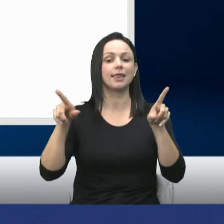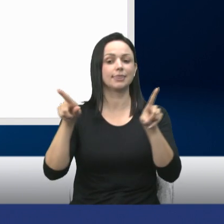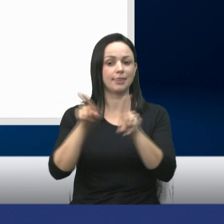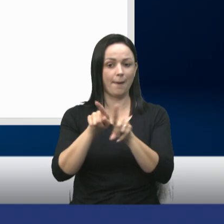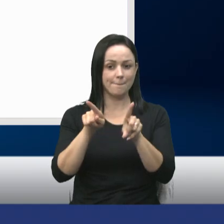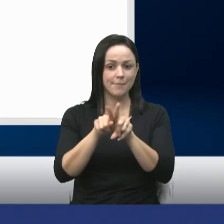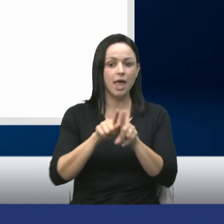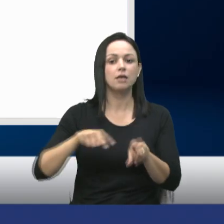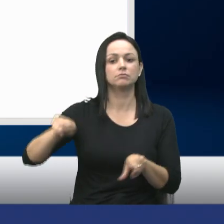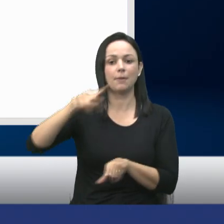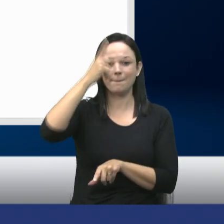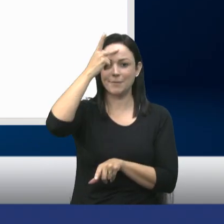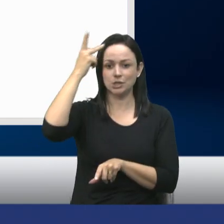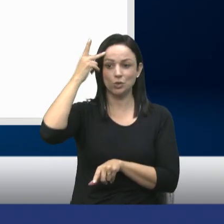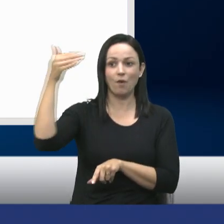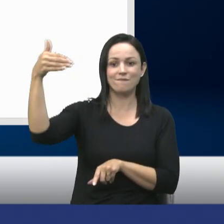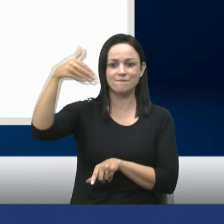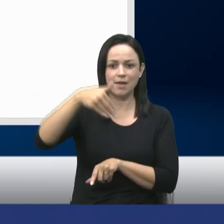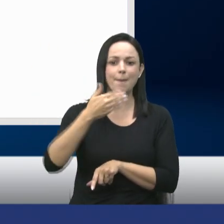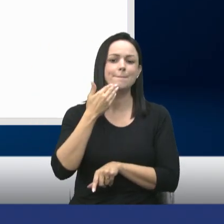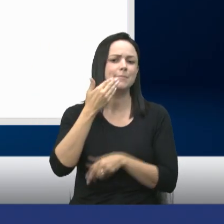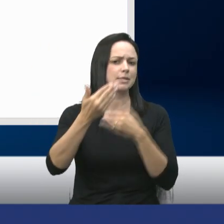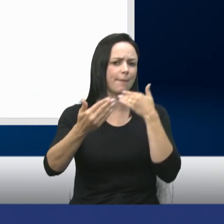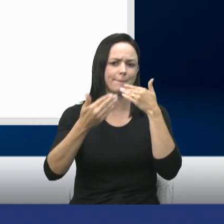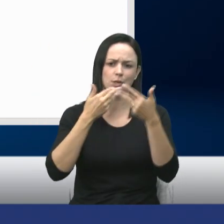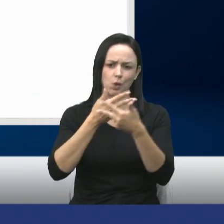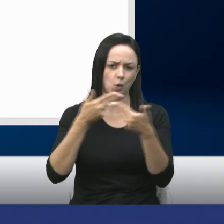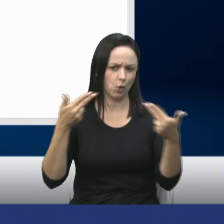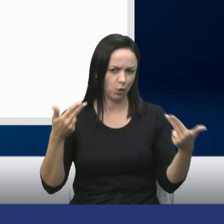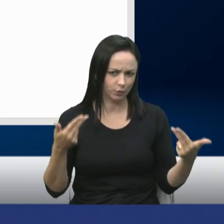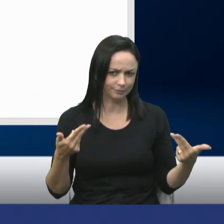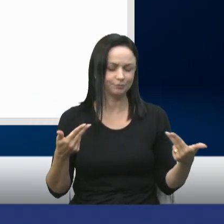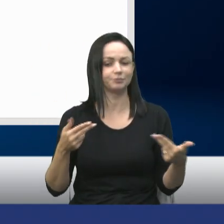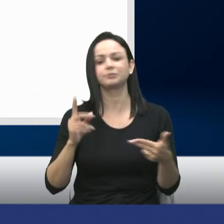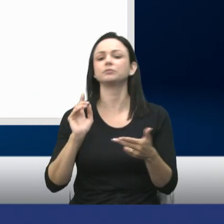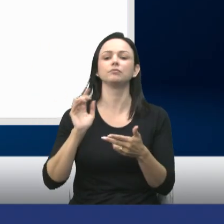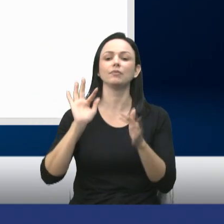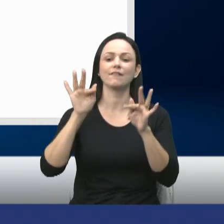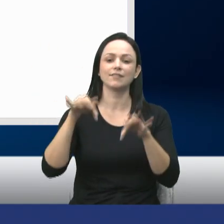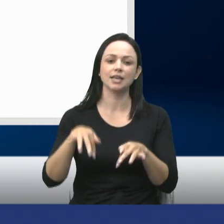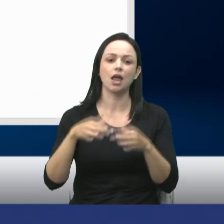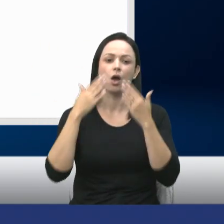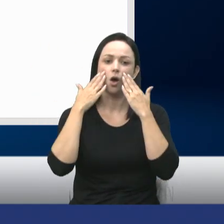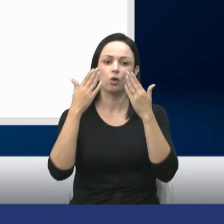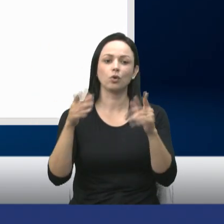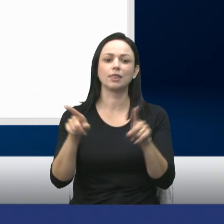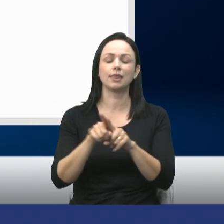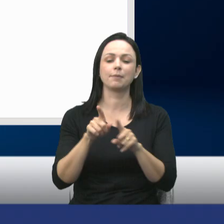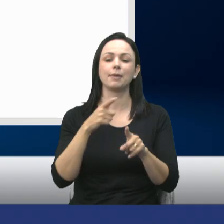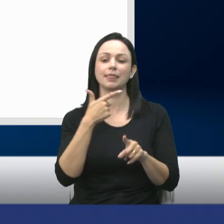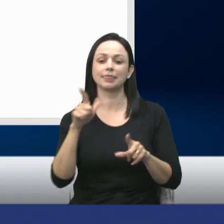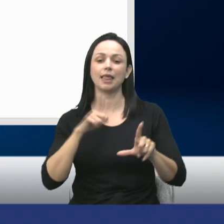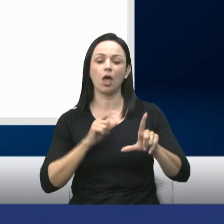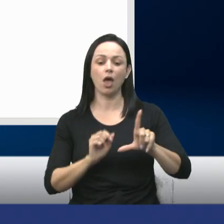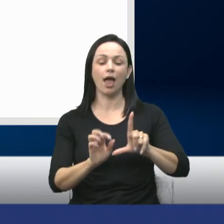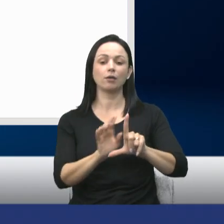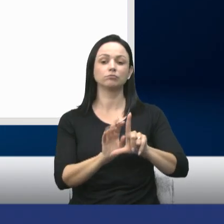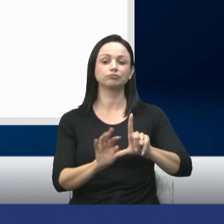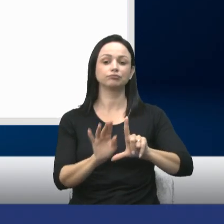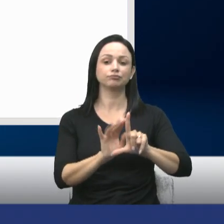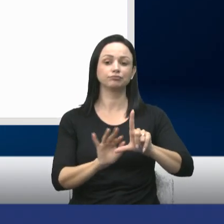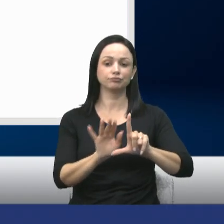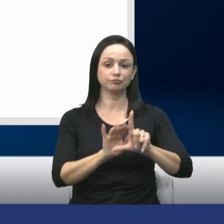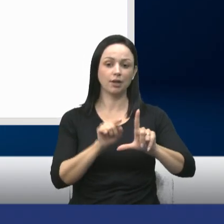demandas dos presentes e no final da audiência a gente também vai disponibilizar um QR Code com um